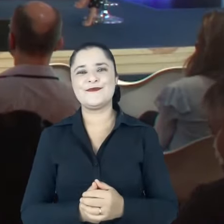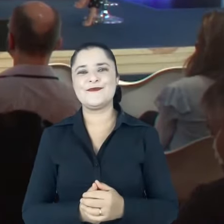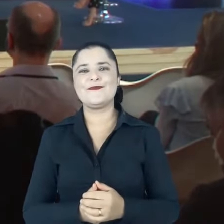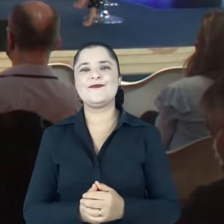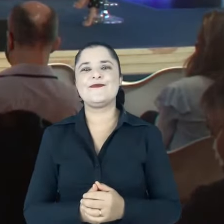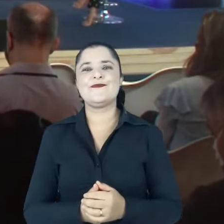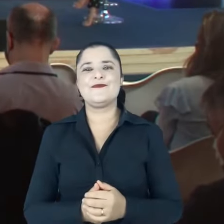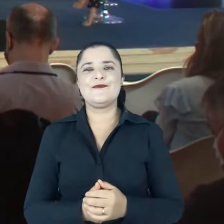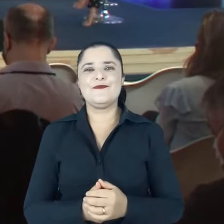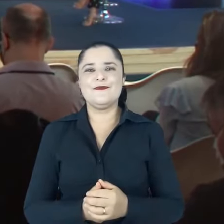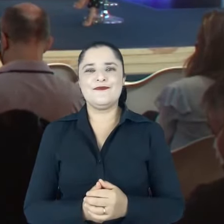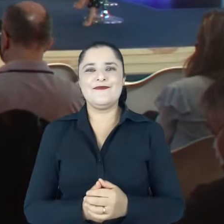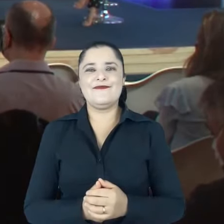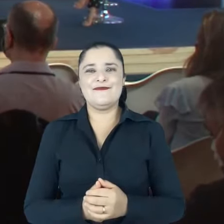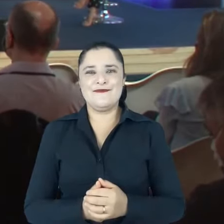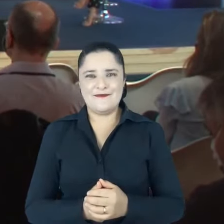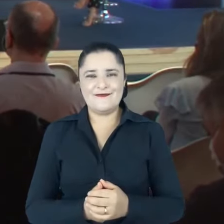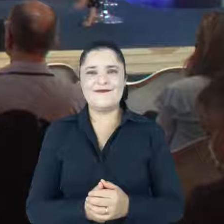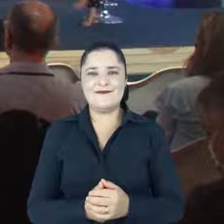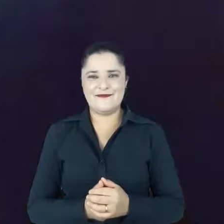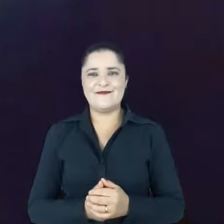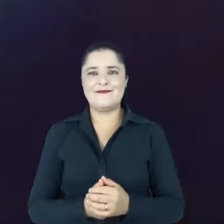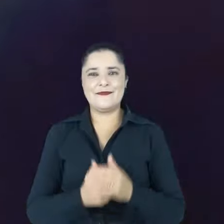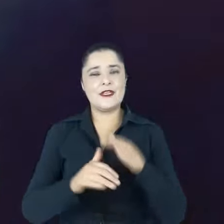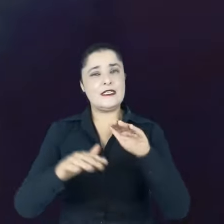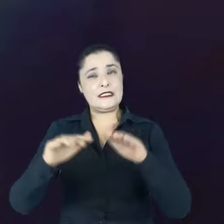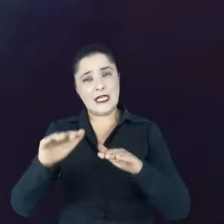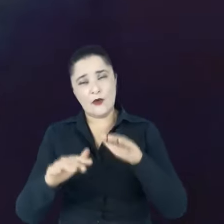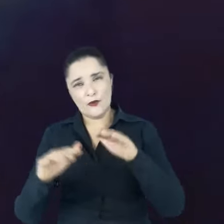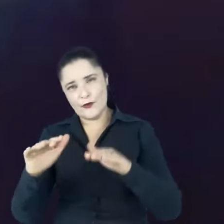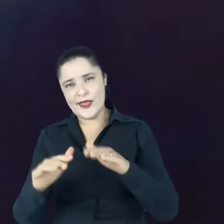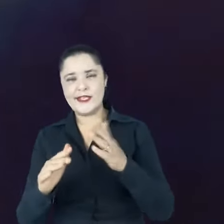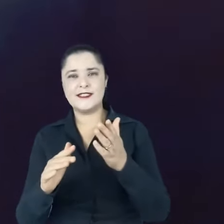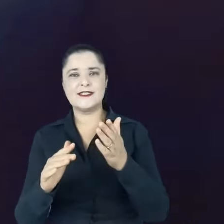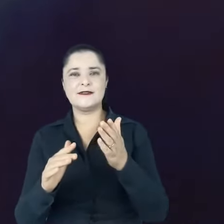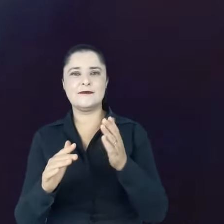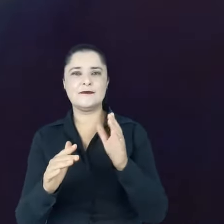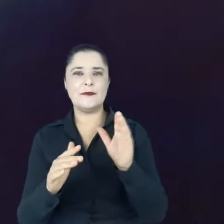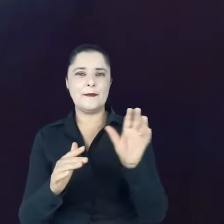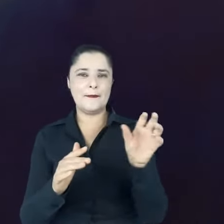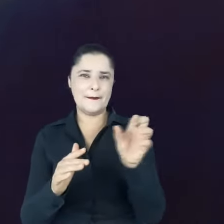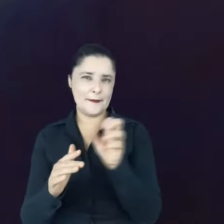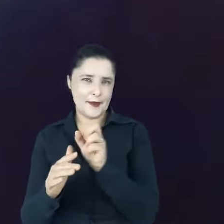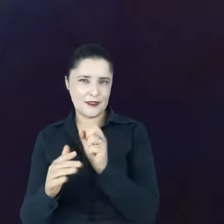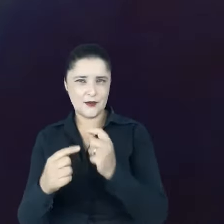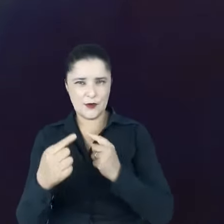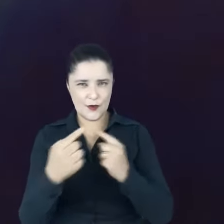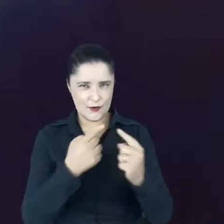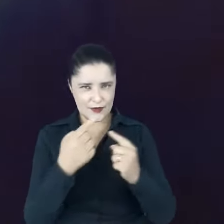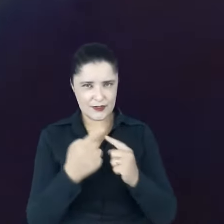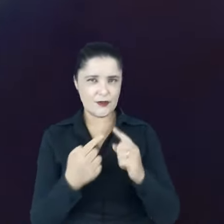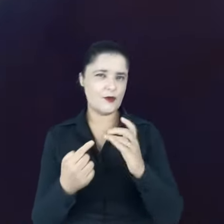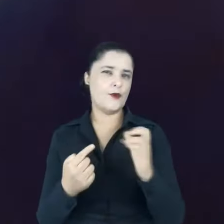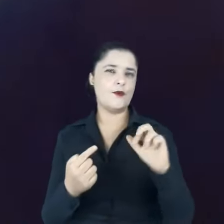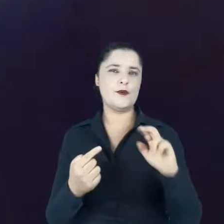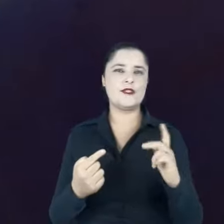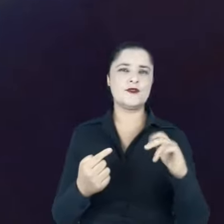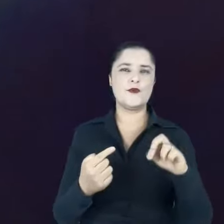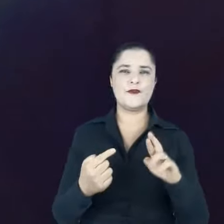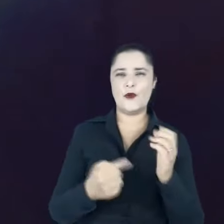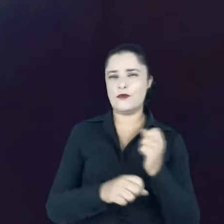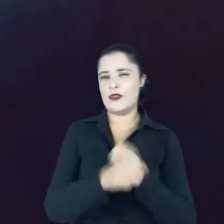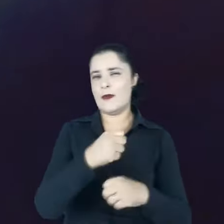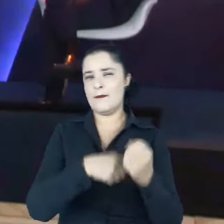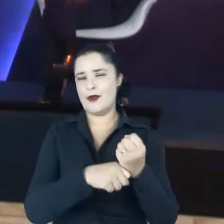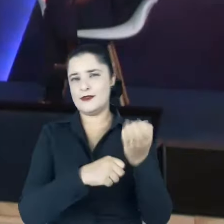e até, talvez, pegando um ponto de uma conversa minha com o Christopher algum tempo atrás, né? Talvez a gente tenha que